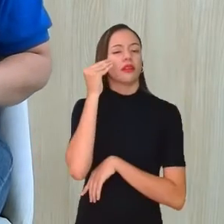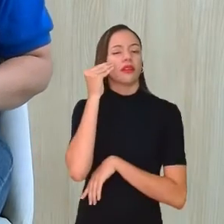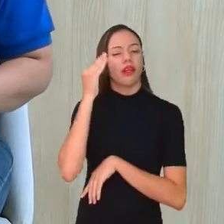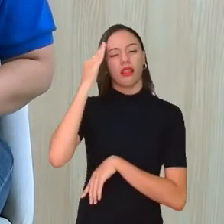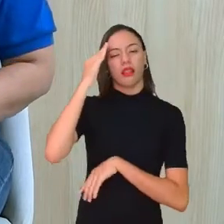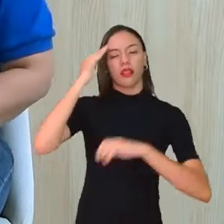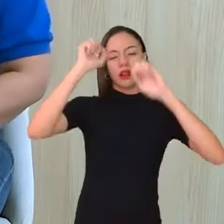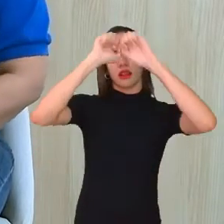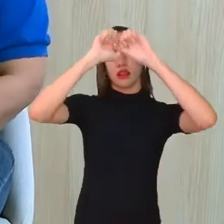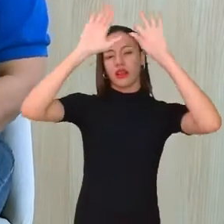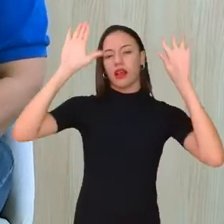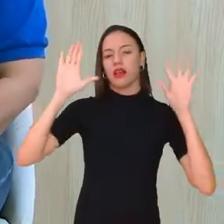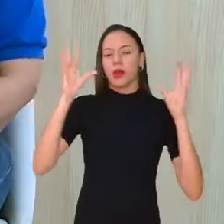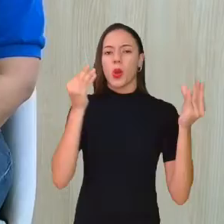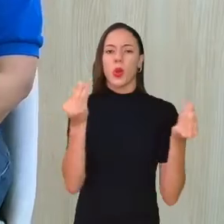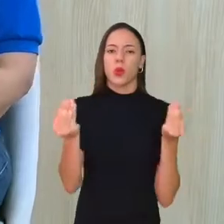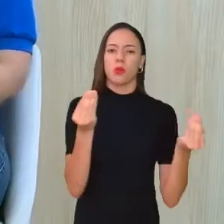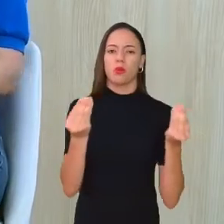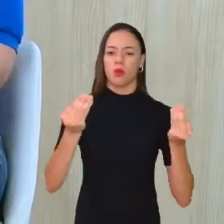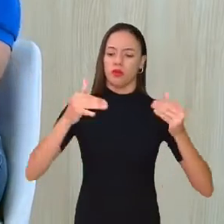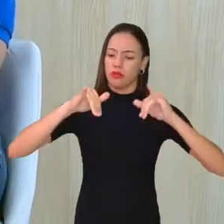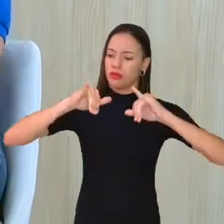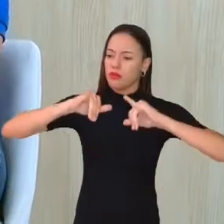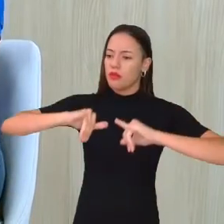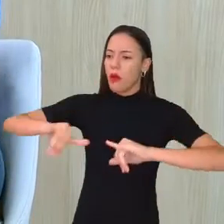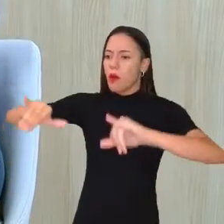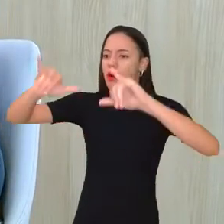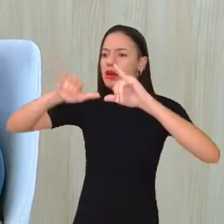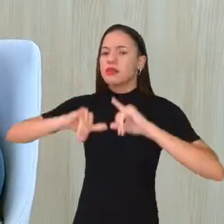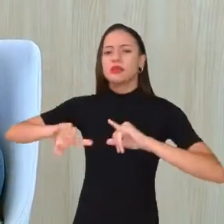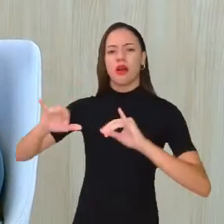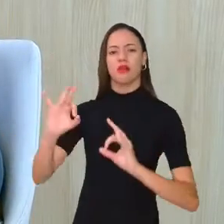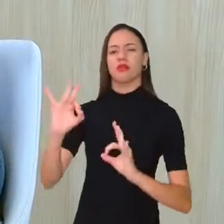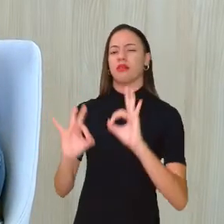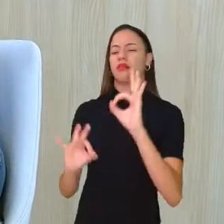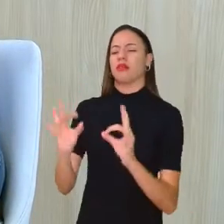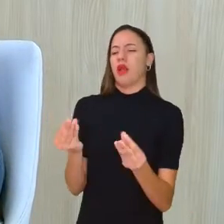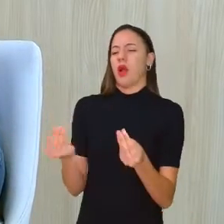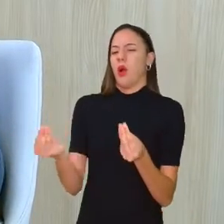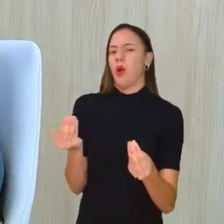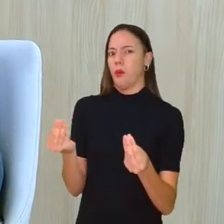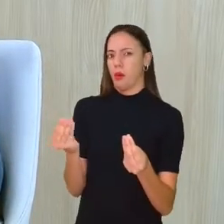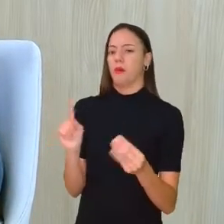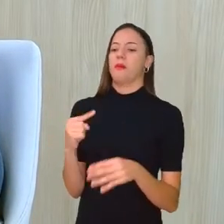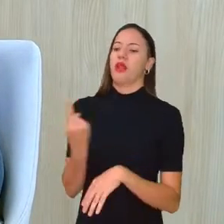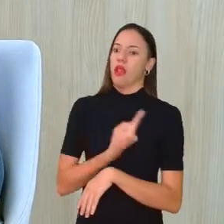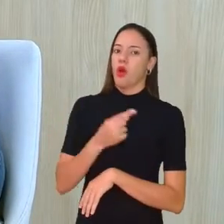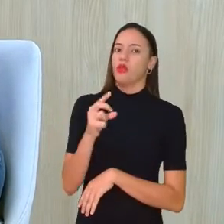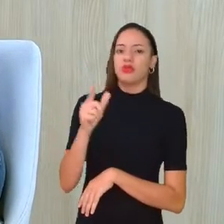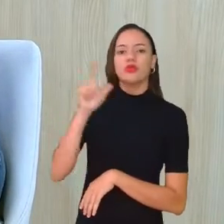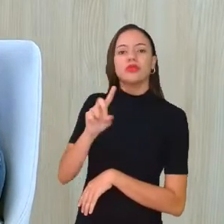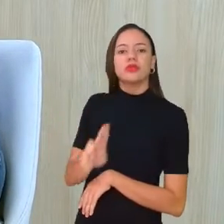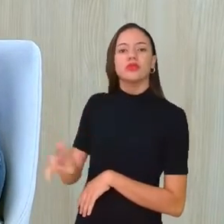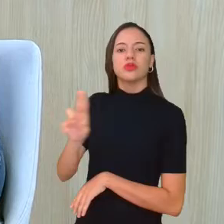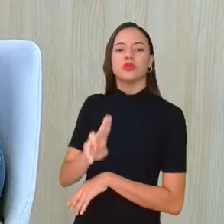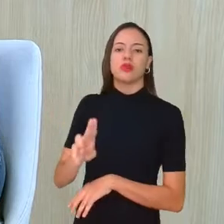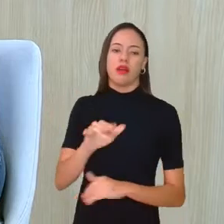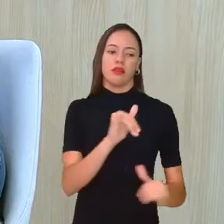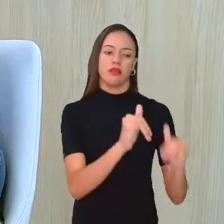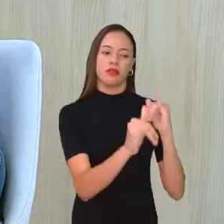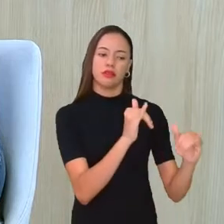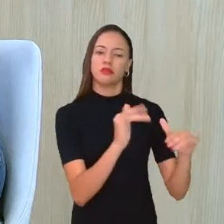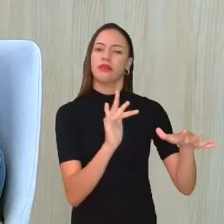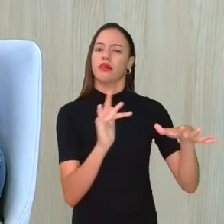pouco como é que toda essa informação ela se organiza para que a gente utilize a internet, para que a gente utilize as